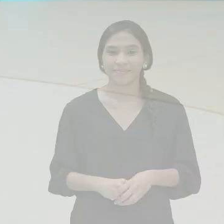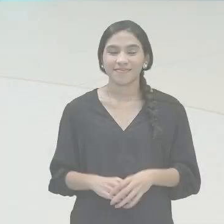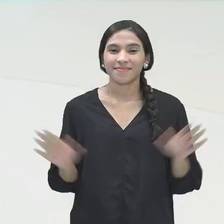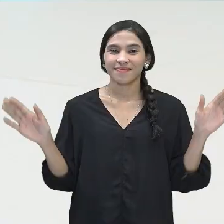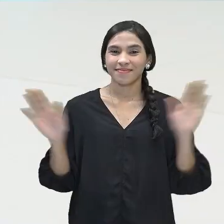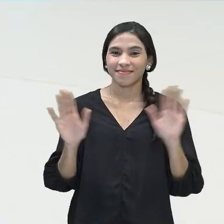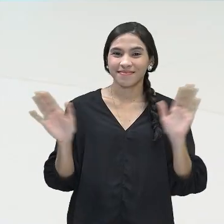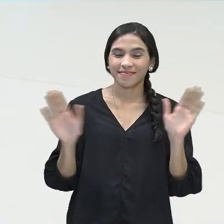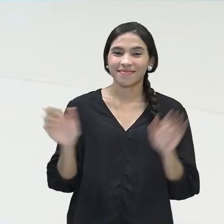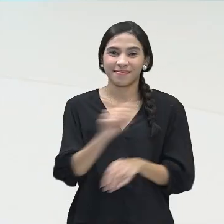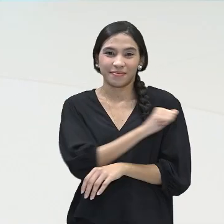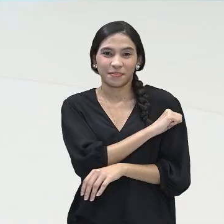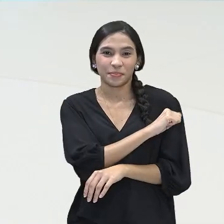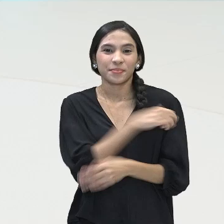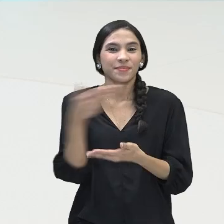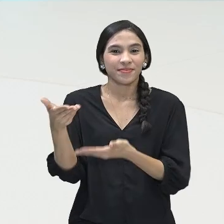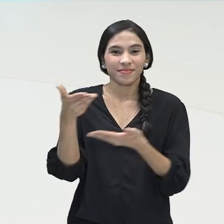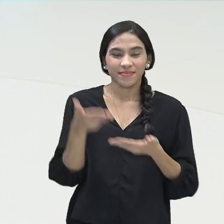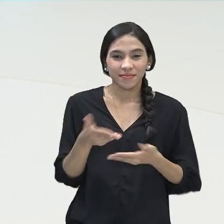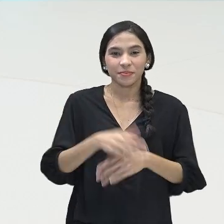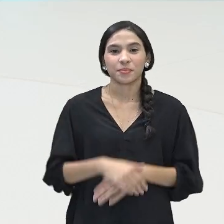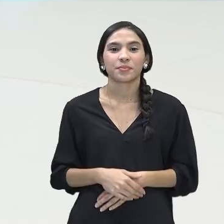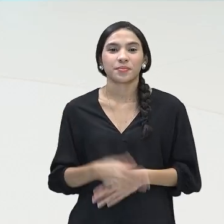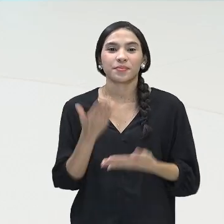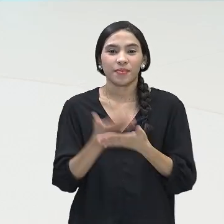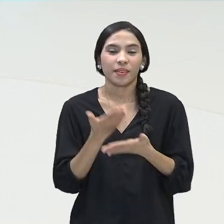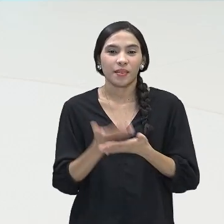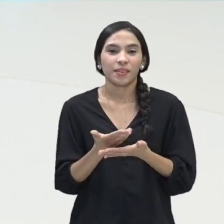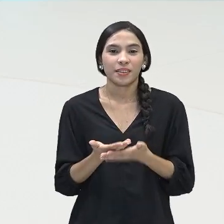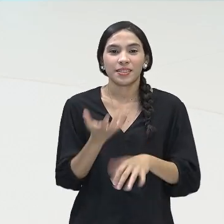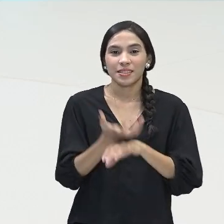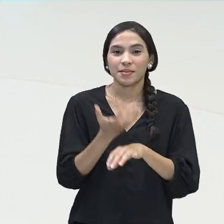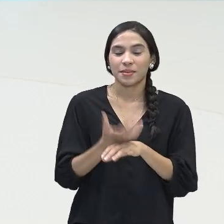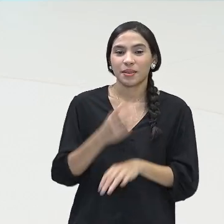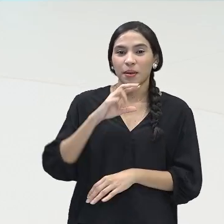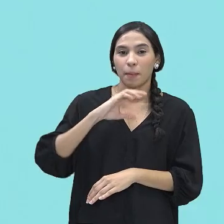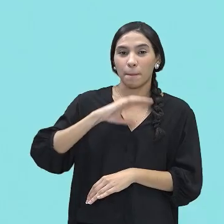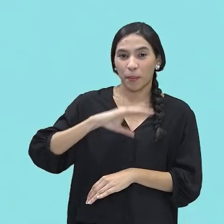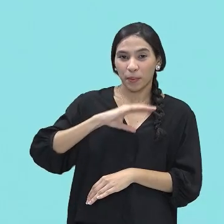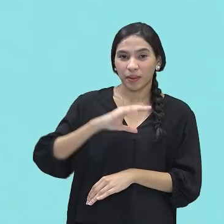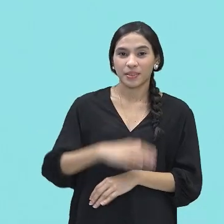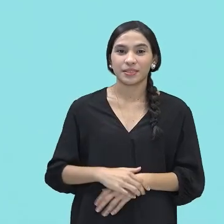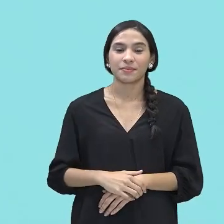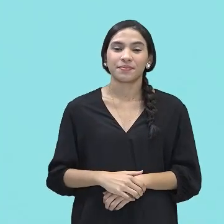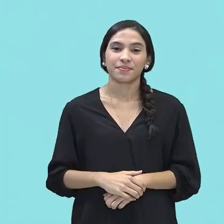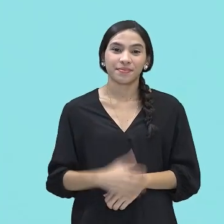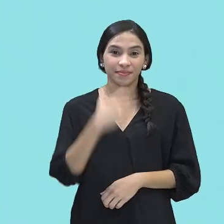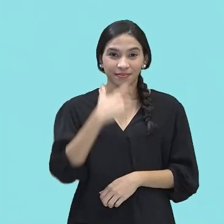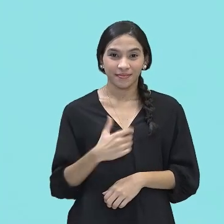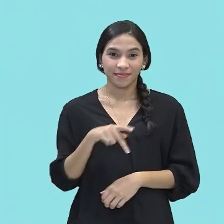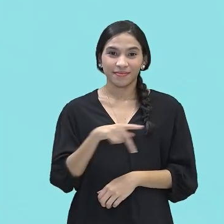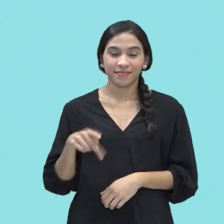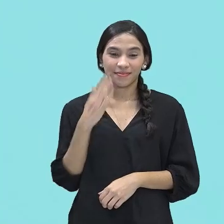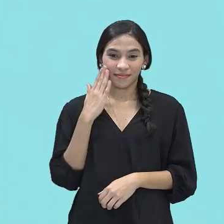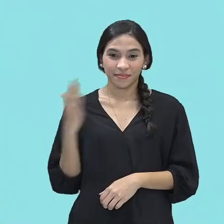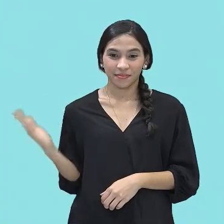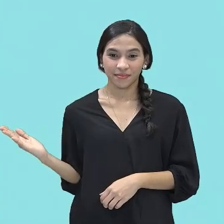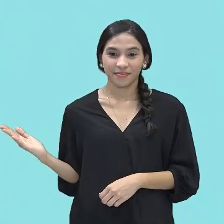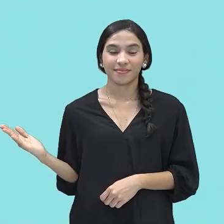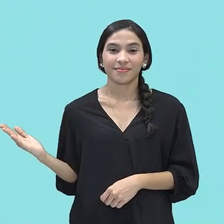Olá, alunos! Sejam muito bem-vindos à aula de língua portuguesa. Eu sou a